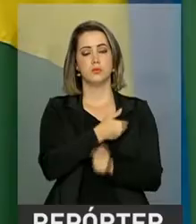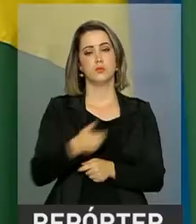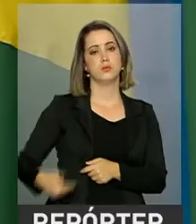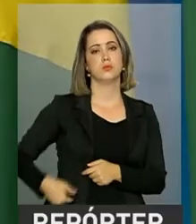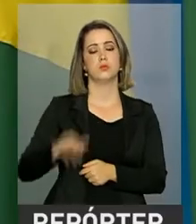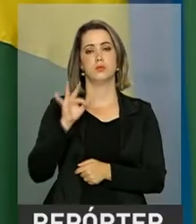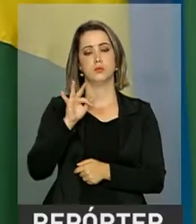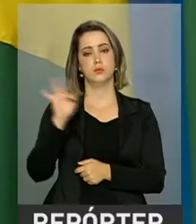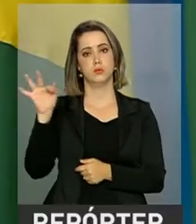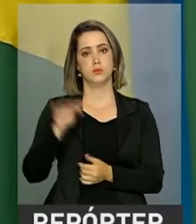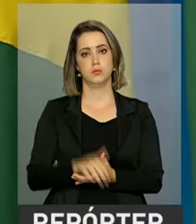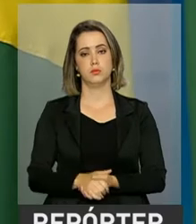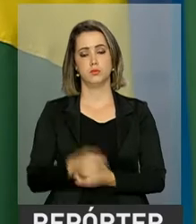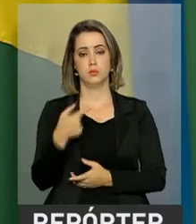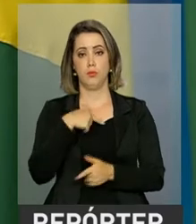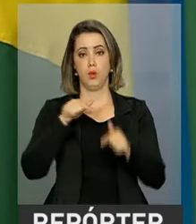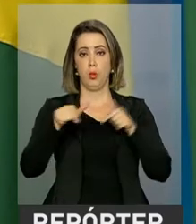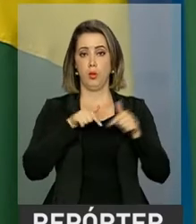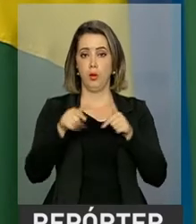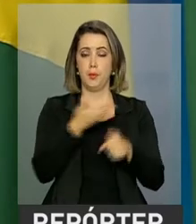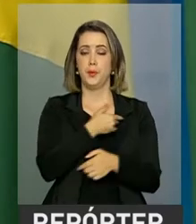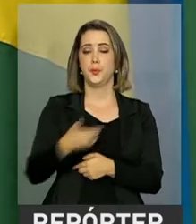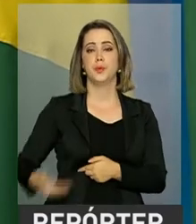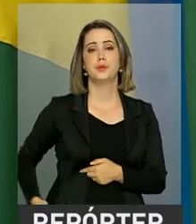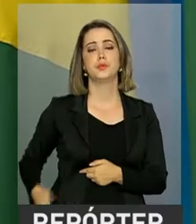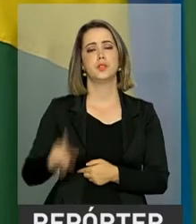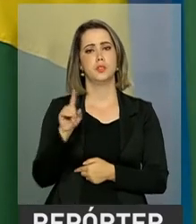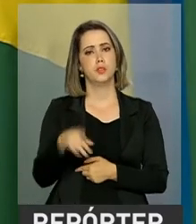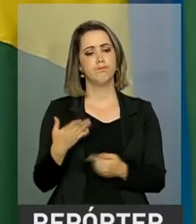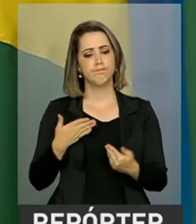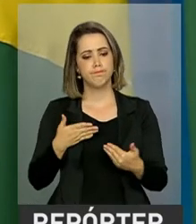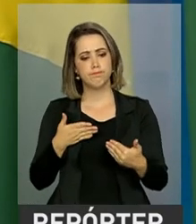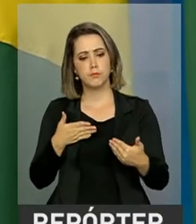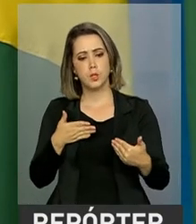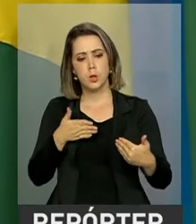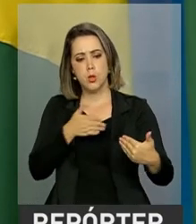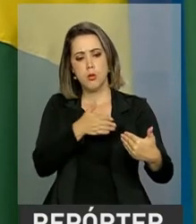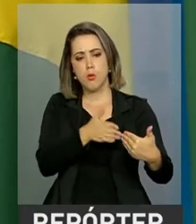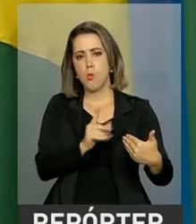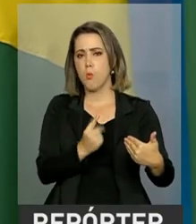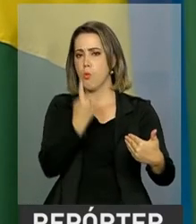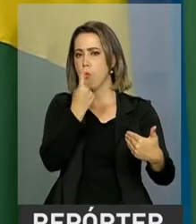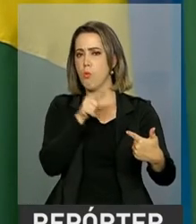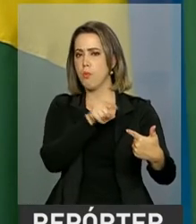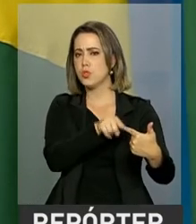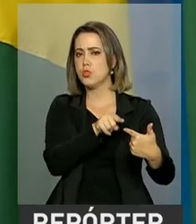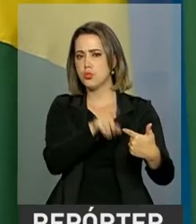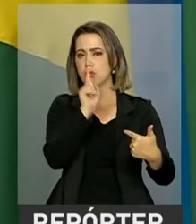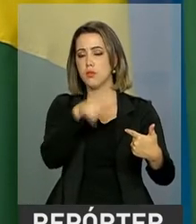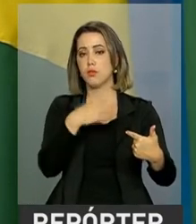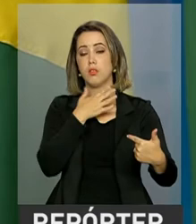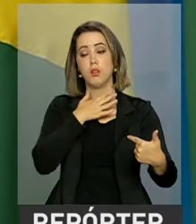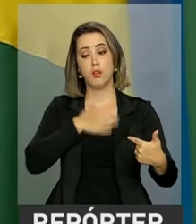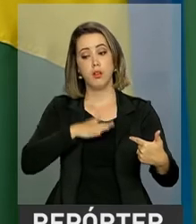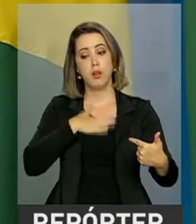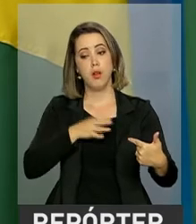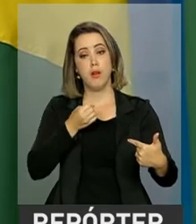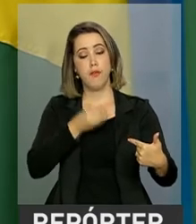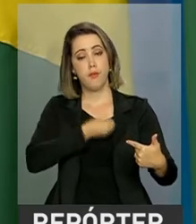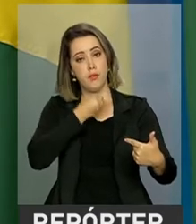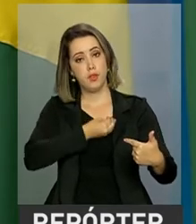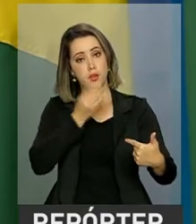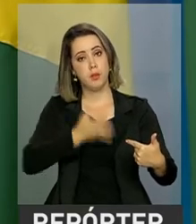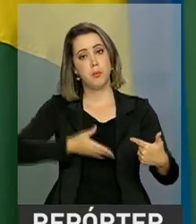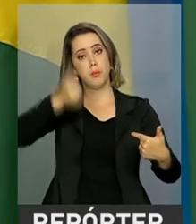as ações do governo portanto convergem para um só ponto ao bem estar dos brasileiros